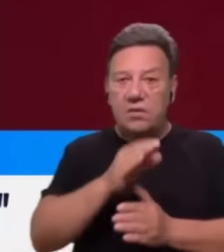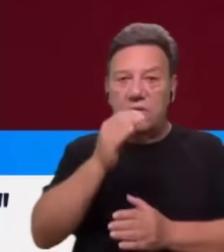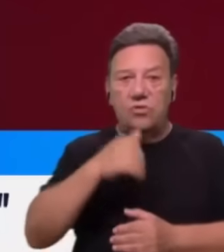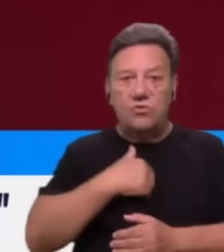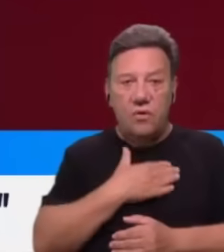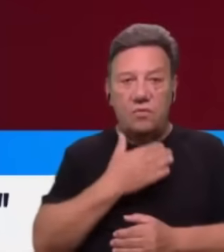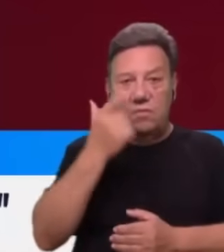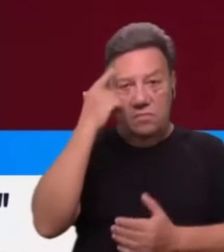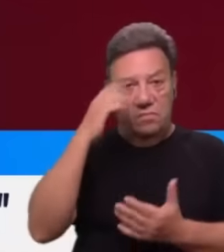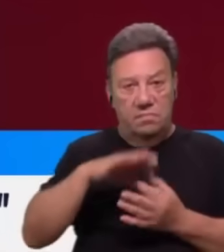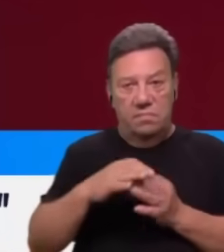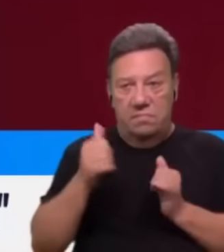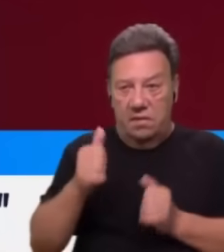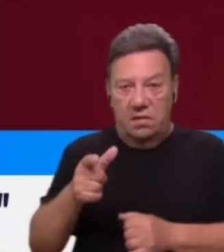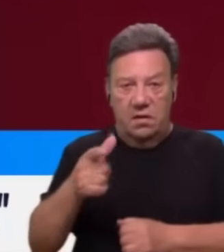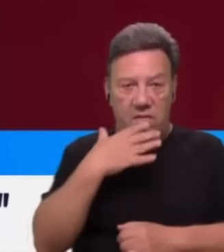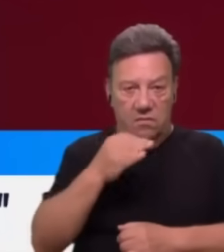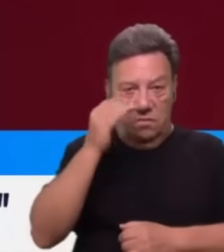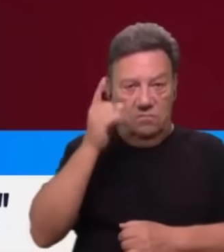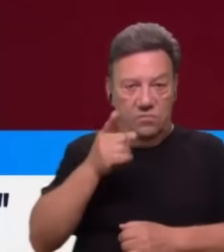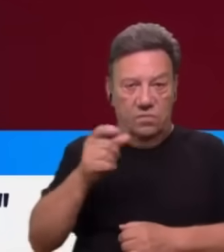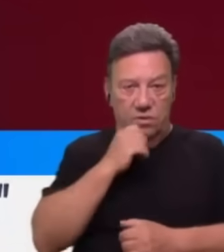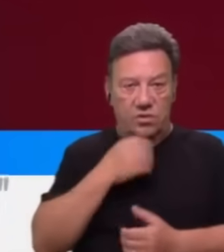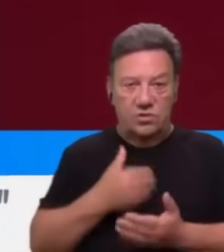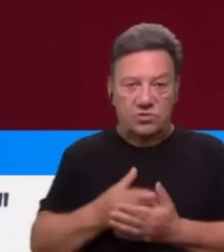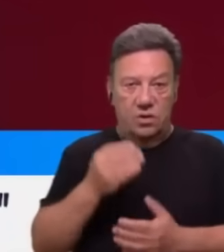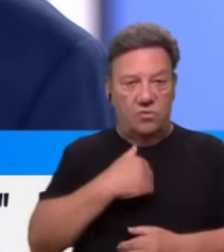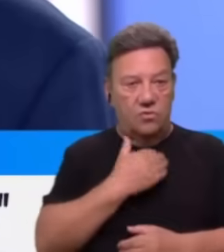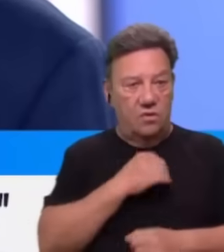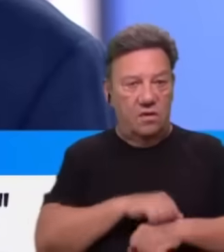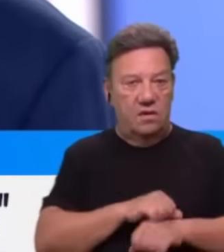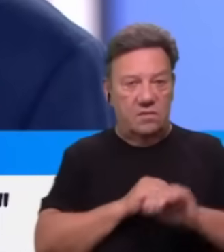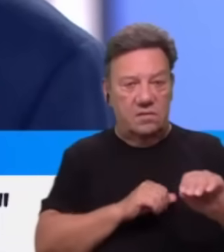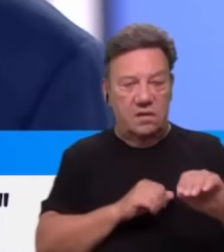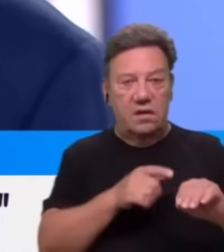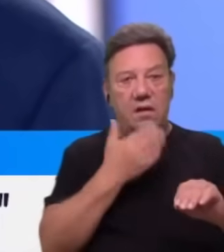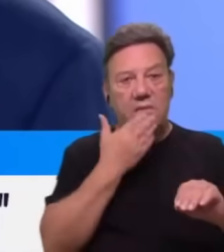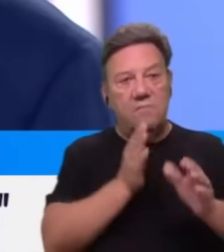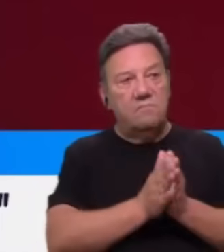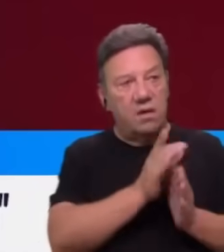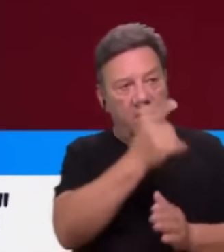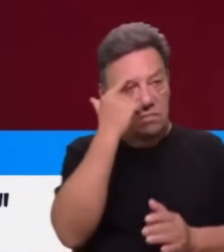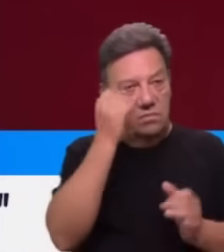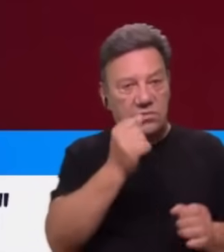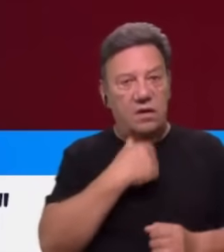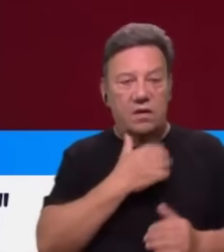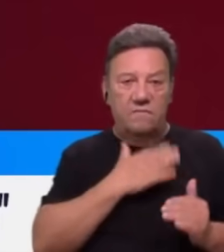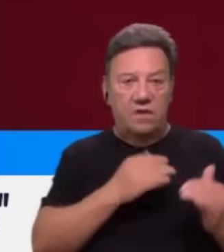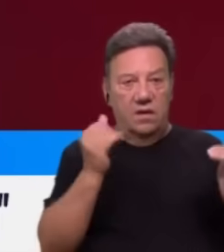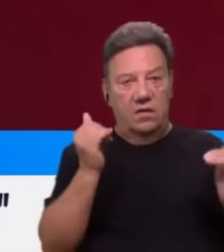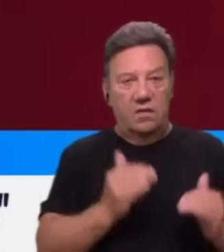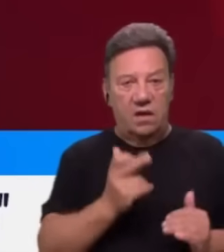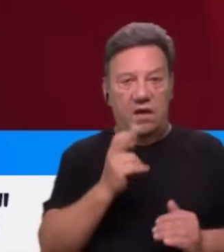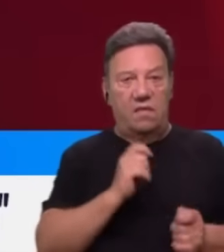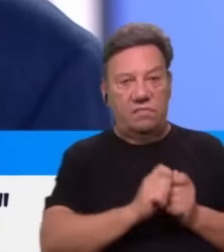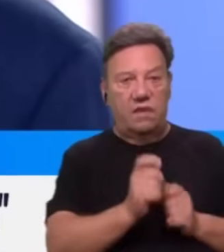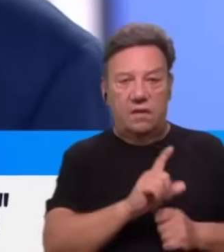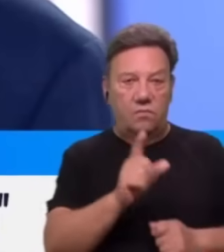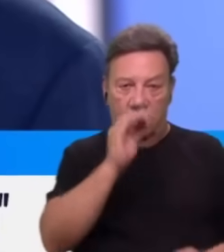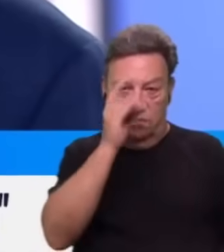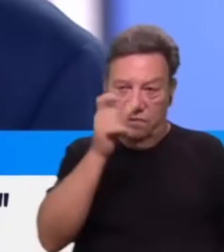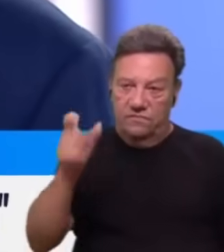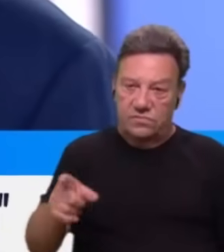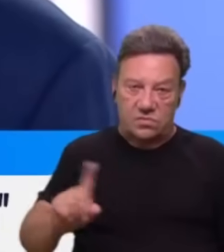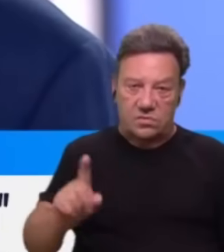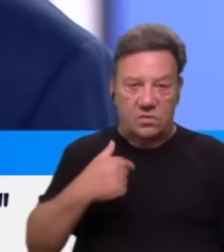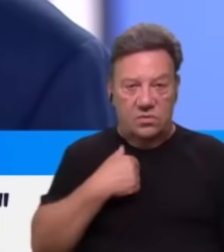proprietários acredita que um professor vai chegar ao pé de um proprietário a pele bom senso para reduzir não é é o professor é